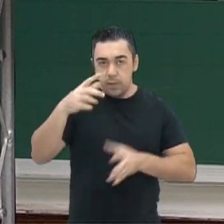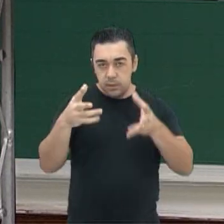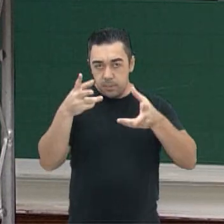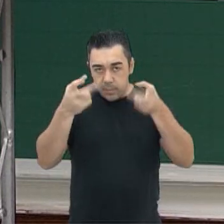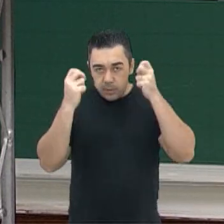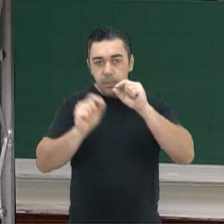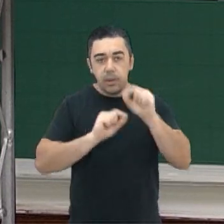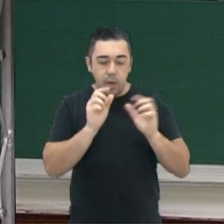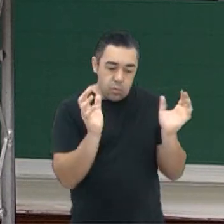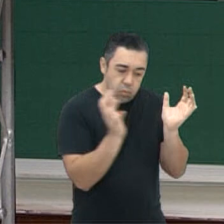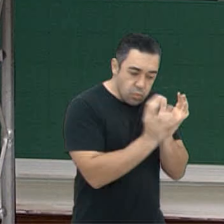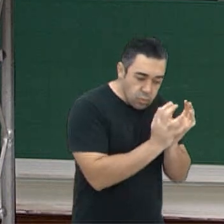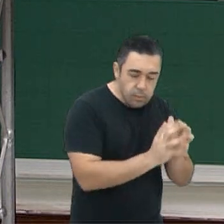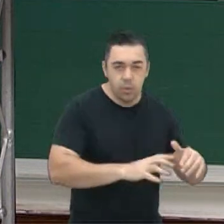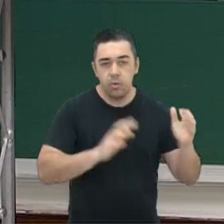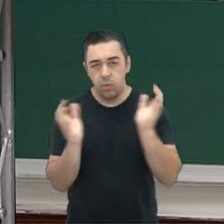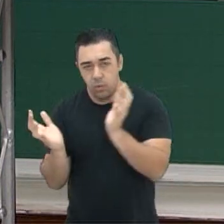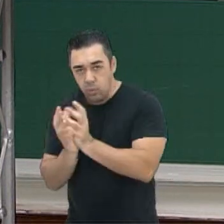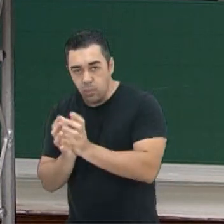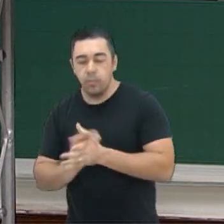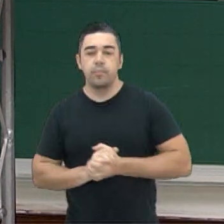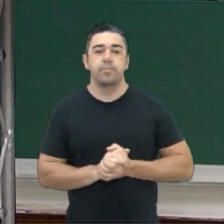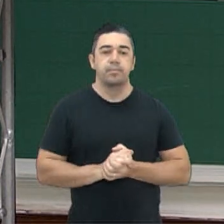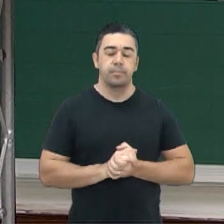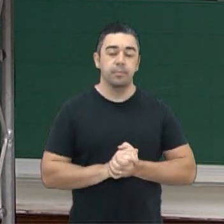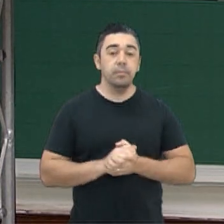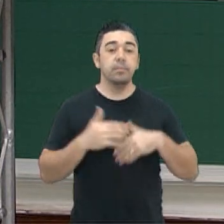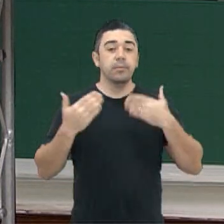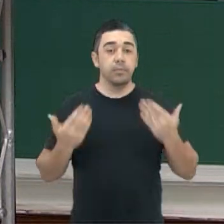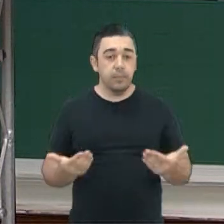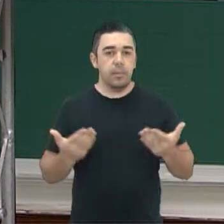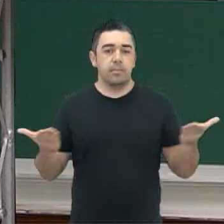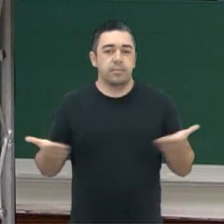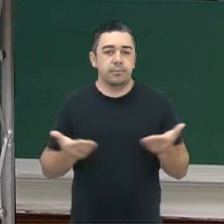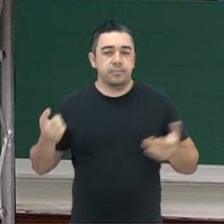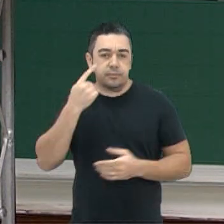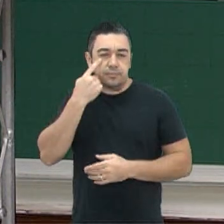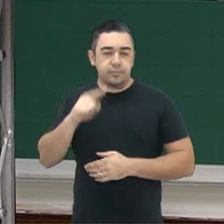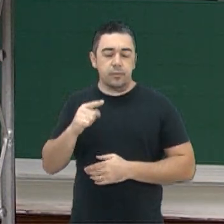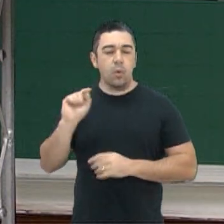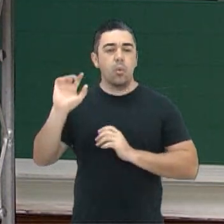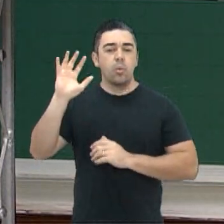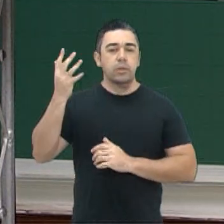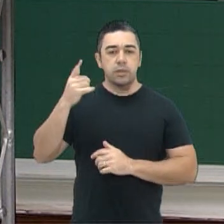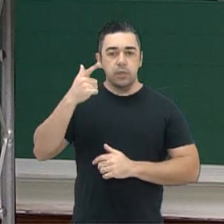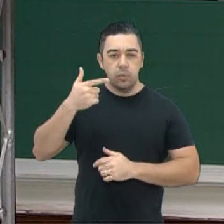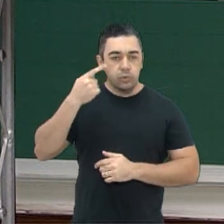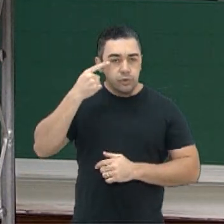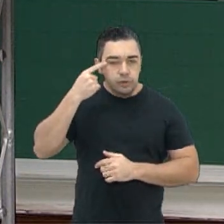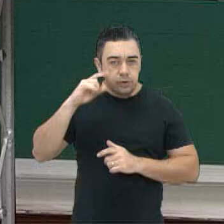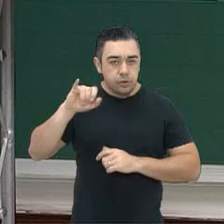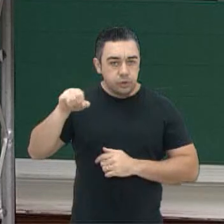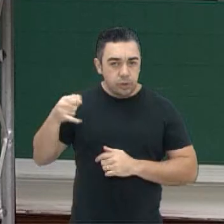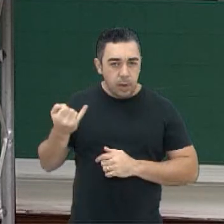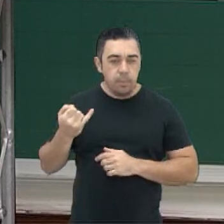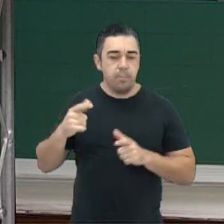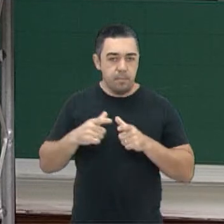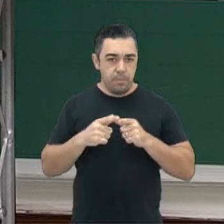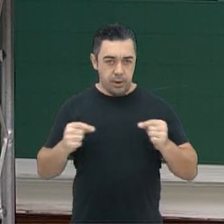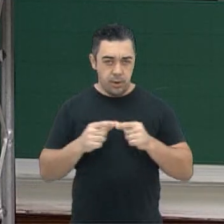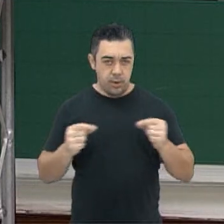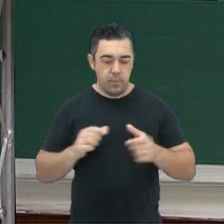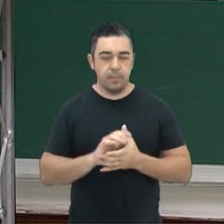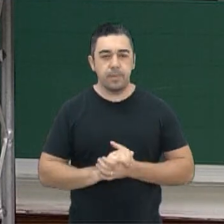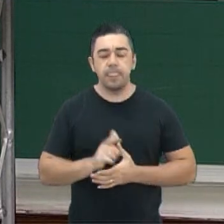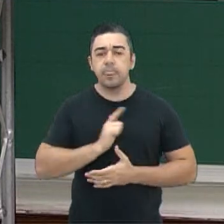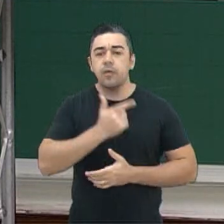aqui. Ataque japonês. Bom, foi considerado, tem uma frase bem famosa do presidente Roosevelt dos